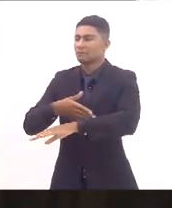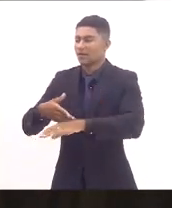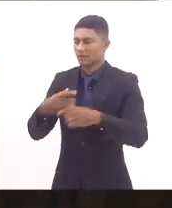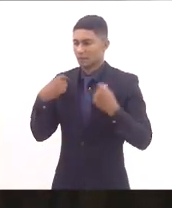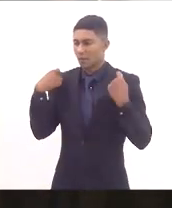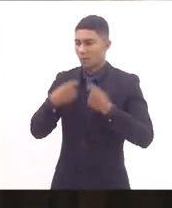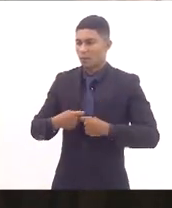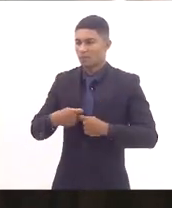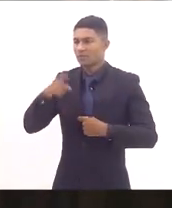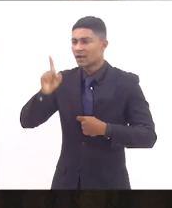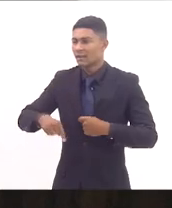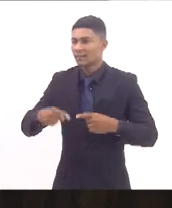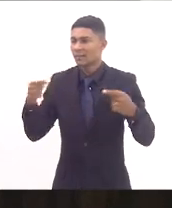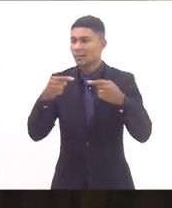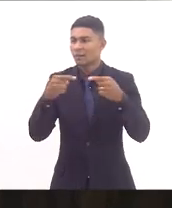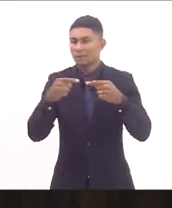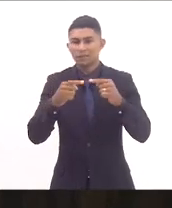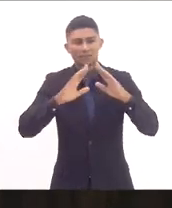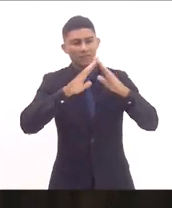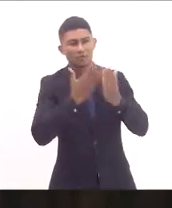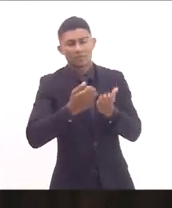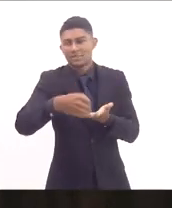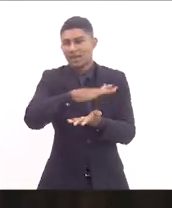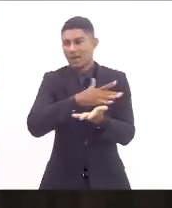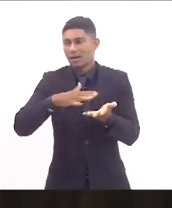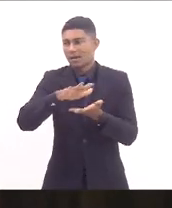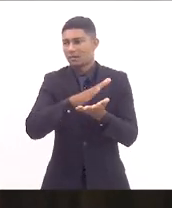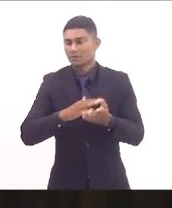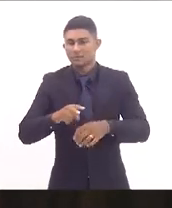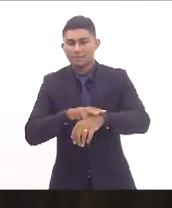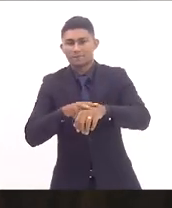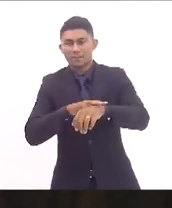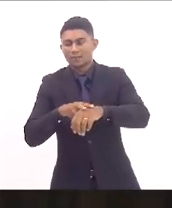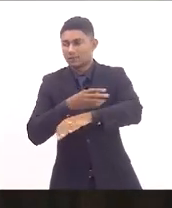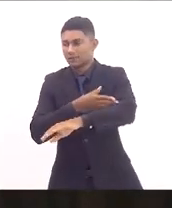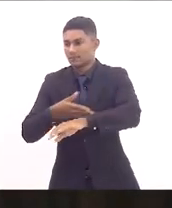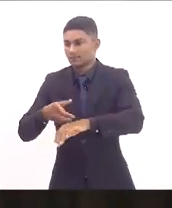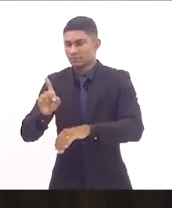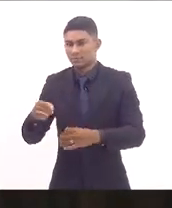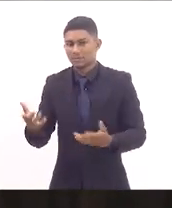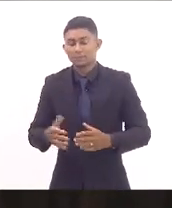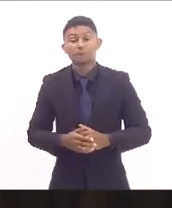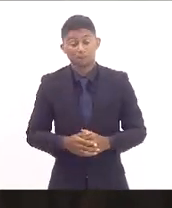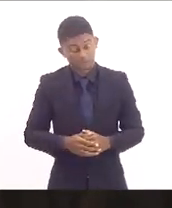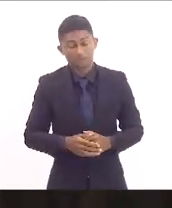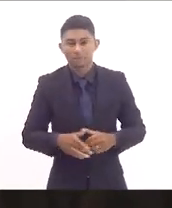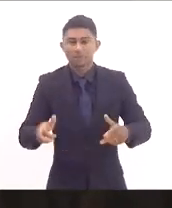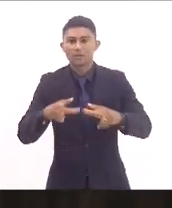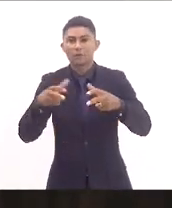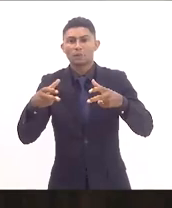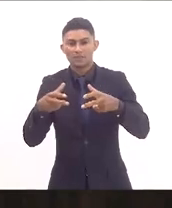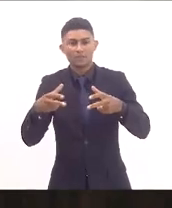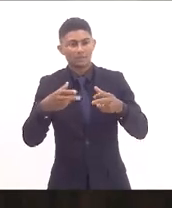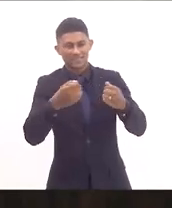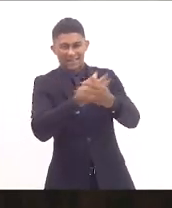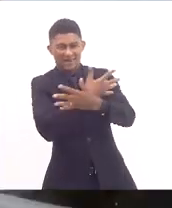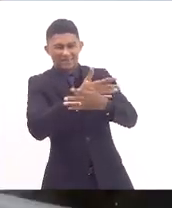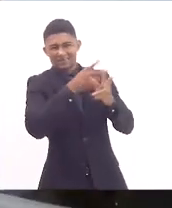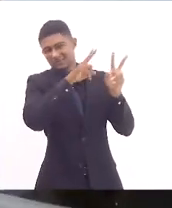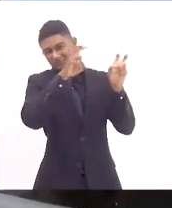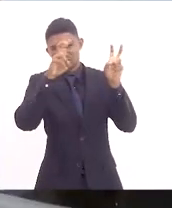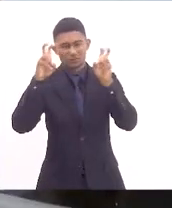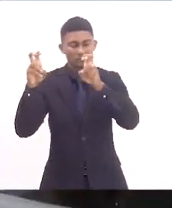Diana a verde e branca e pela comissão de assuntos municipais deputado Carlos Macedo